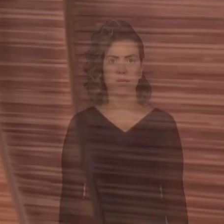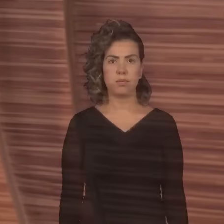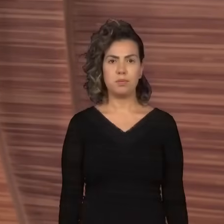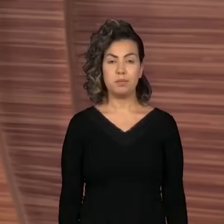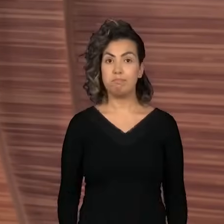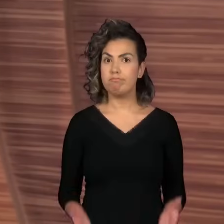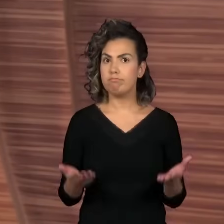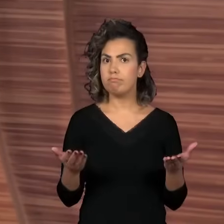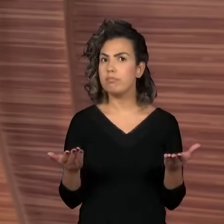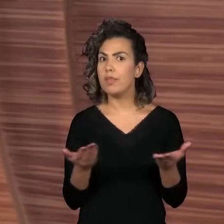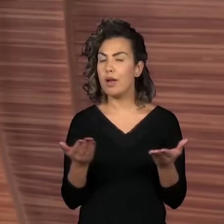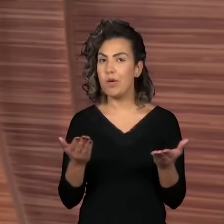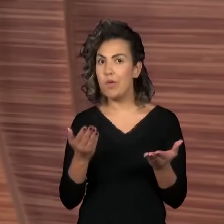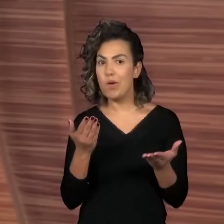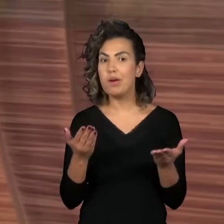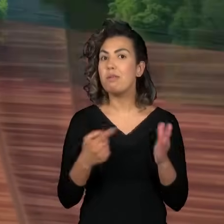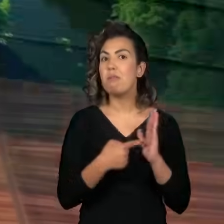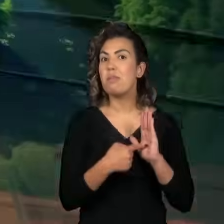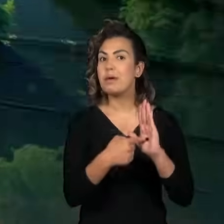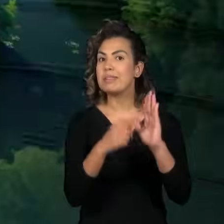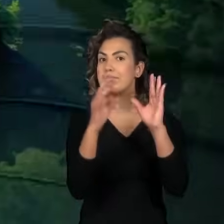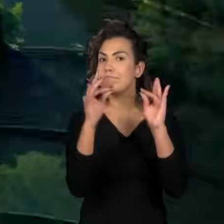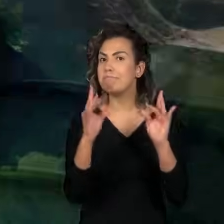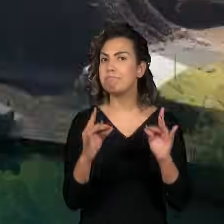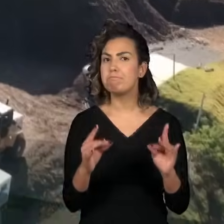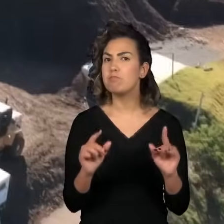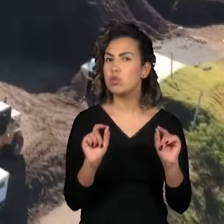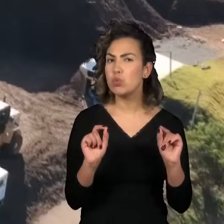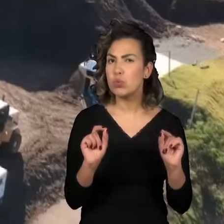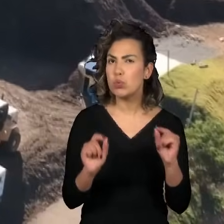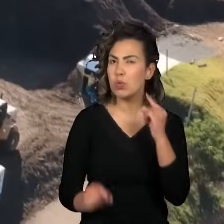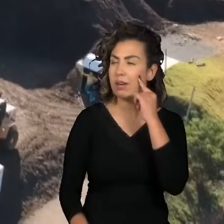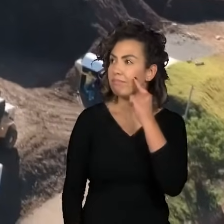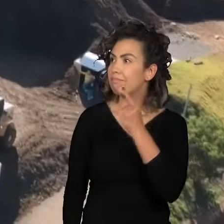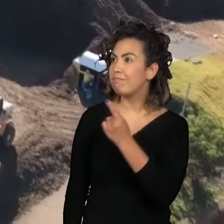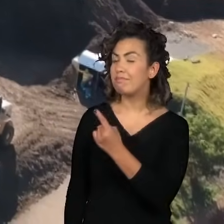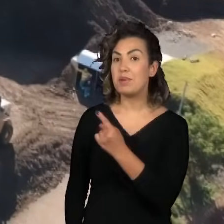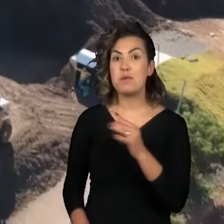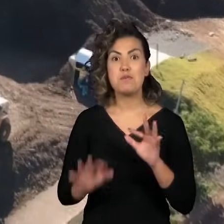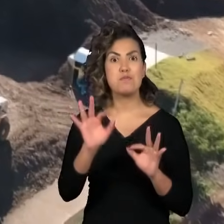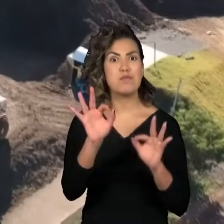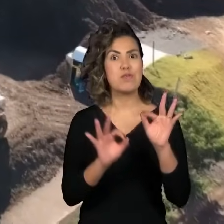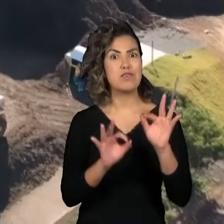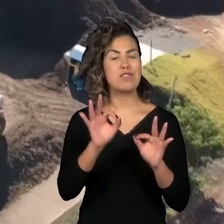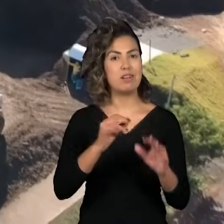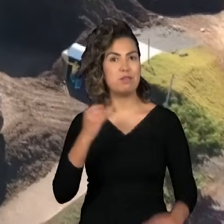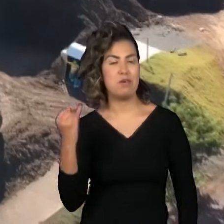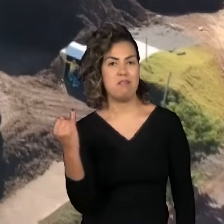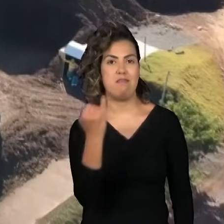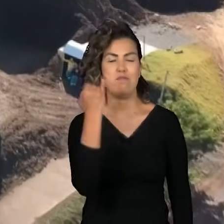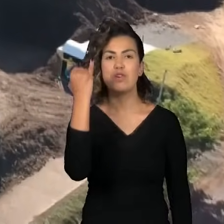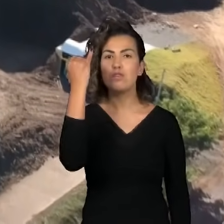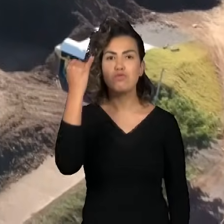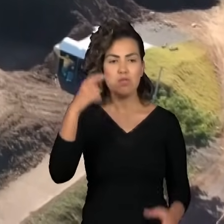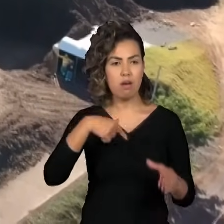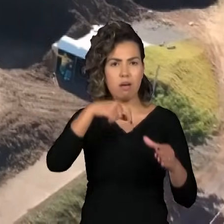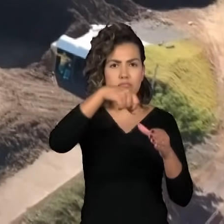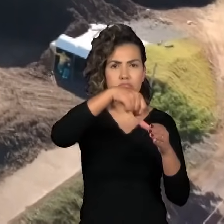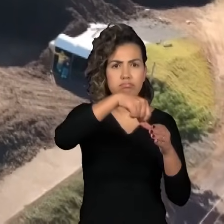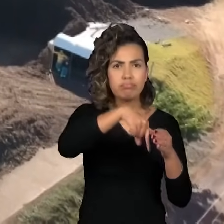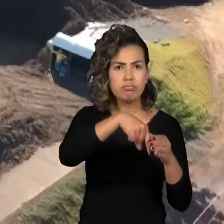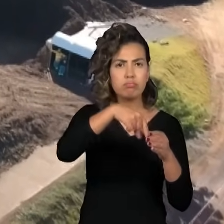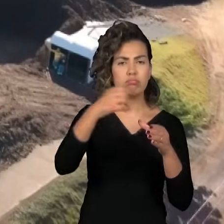Veja os destaques do programa de hoje. Conheça o projeto de fertilizante orgânico feito a partir